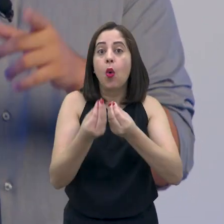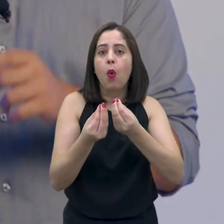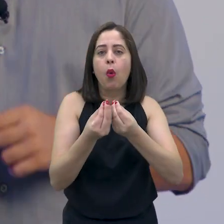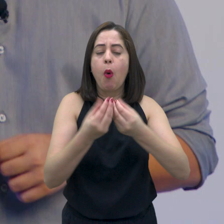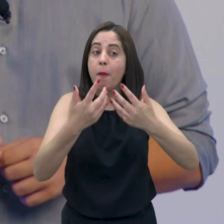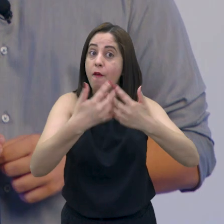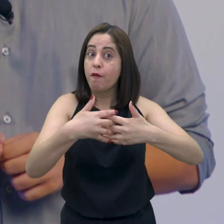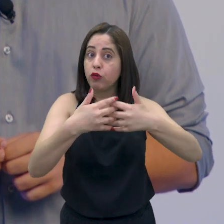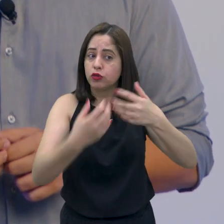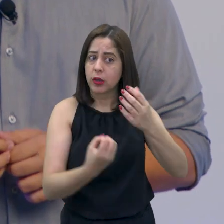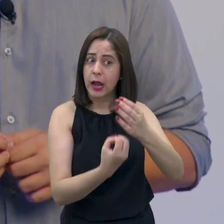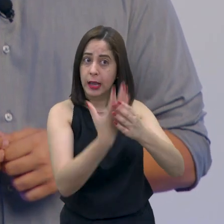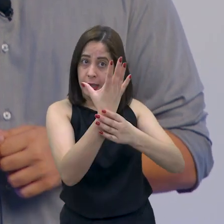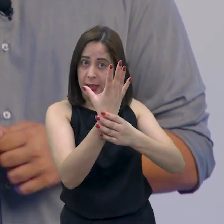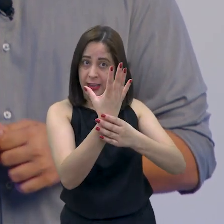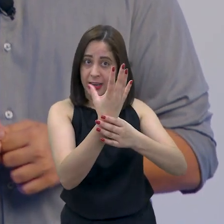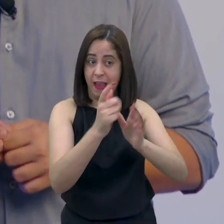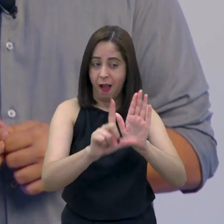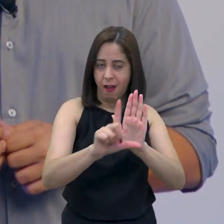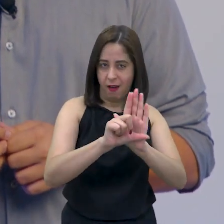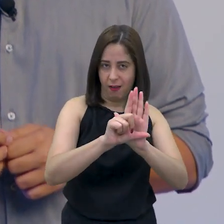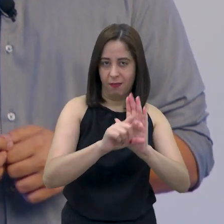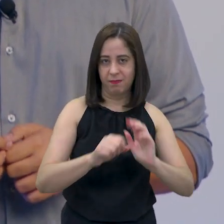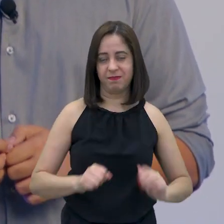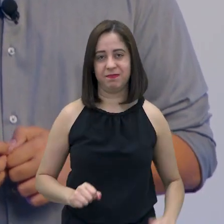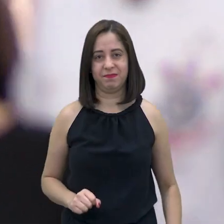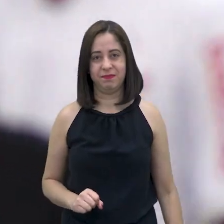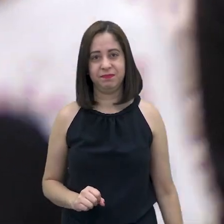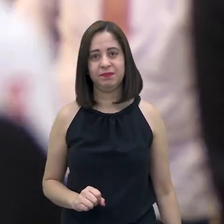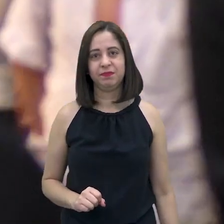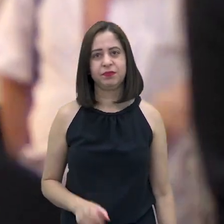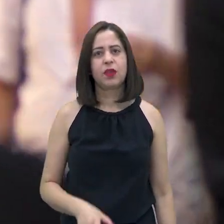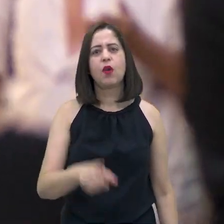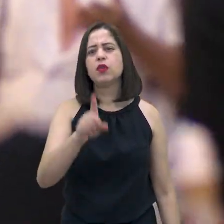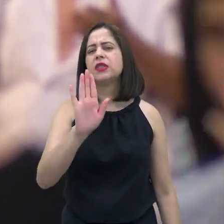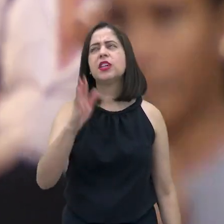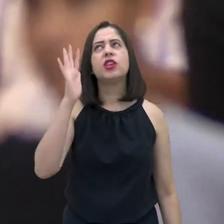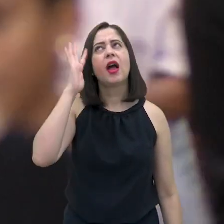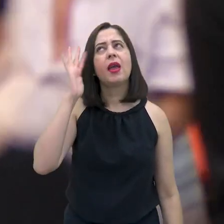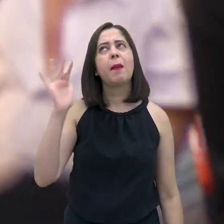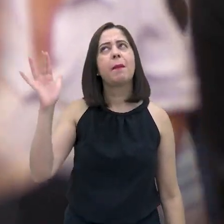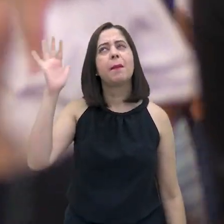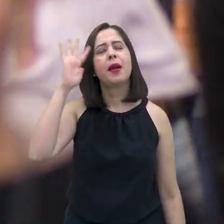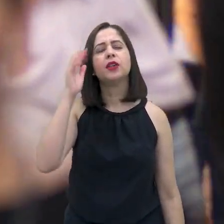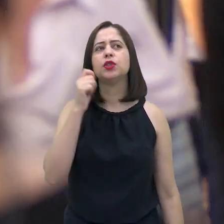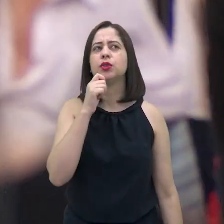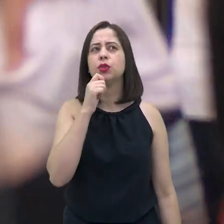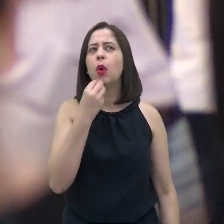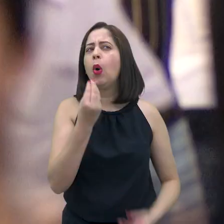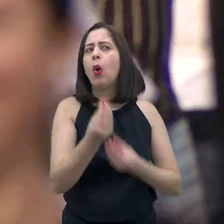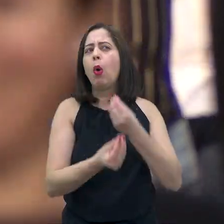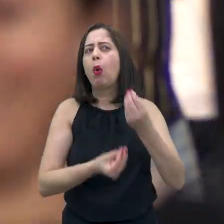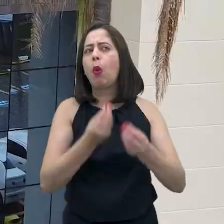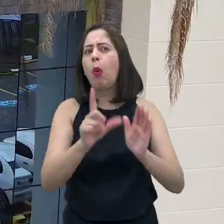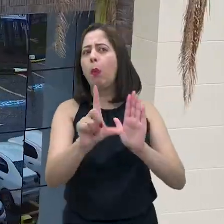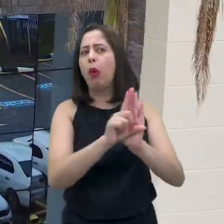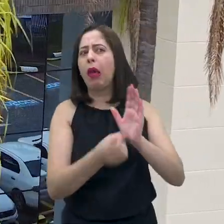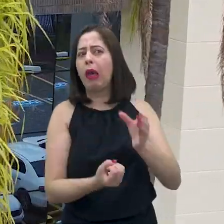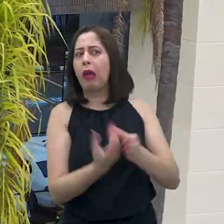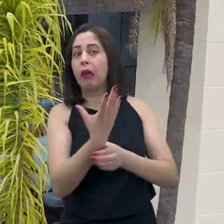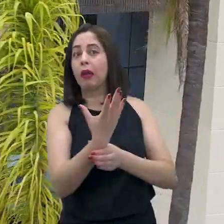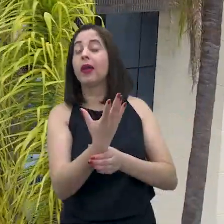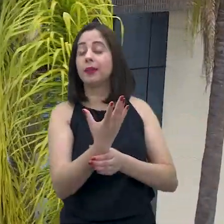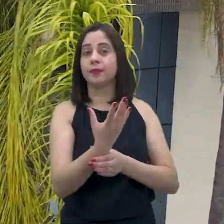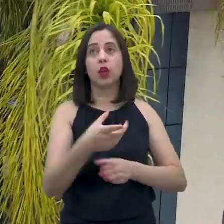leis na primeira reportagem do Cidadania em Pauta de hoje. Você já parou para pensar como uma lei é criada?